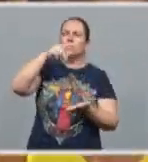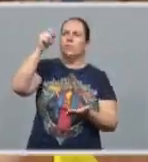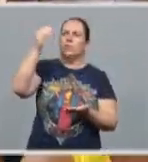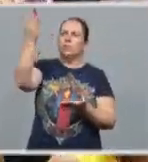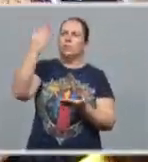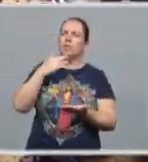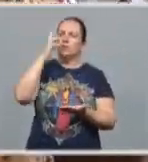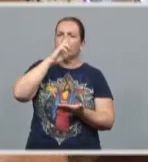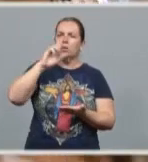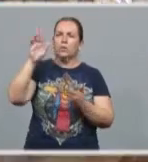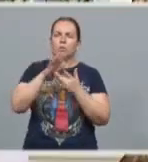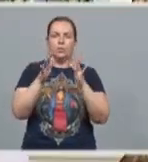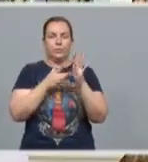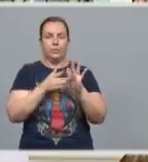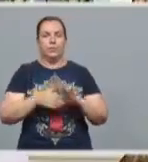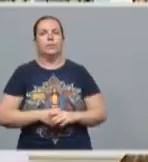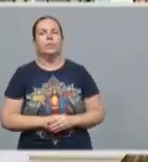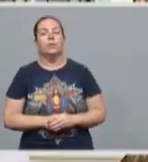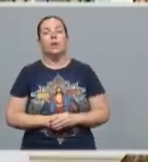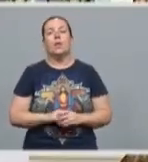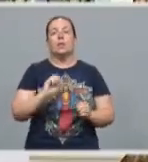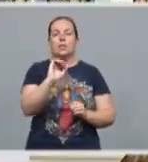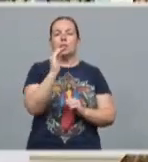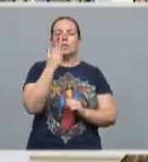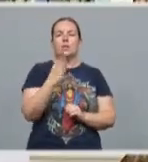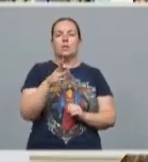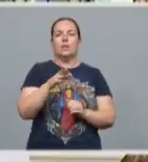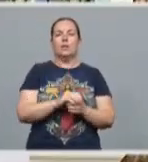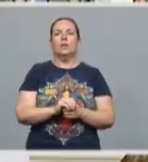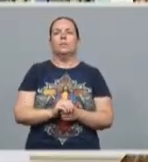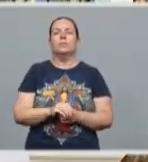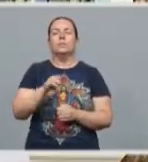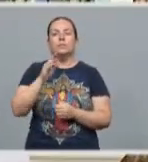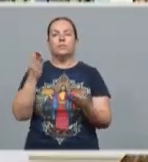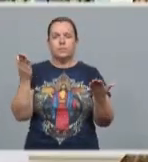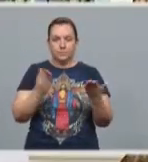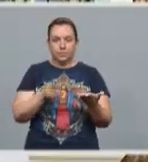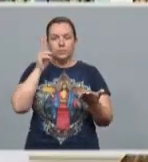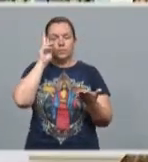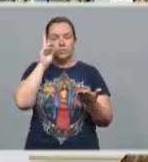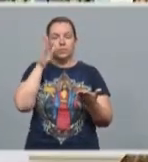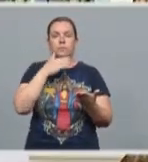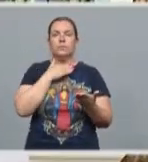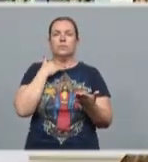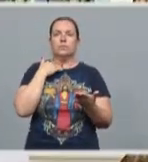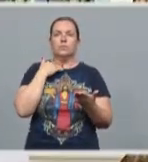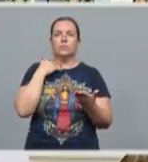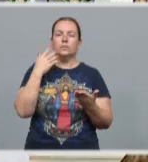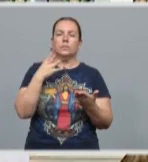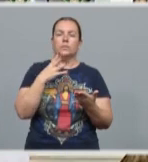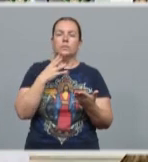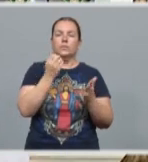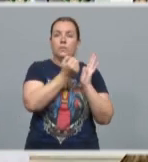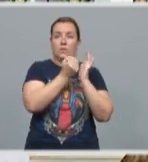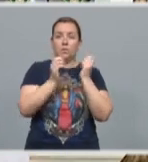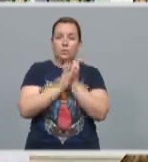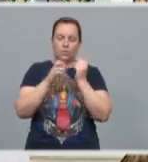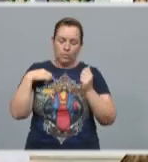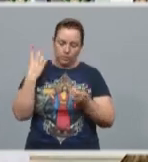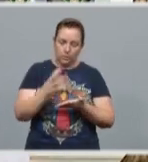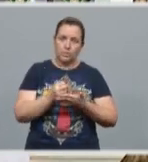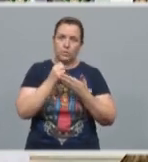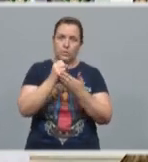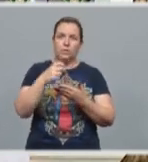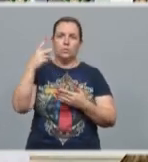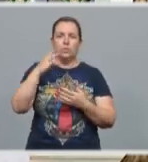ressurreição. Vinde, Senhor Jesus. Celebrando, pois, agora, ó Pai, a memória da vosso Filho, da sua paixão que nos salva,